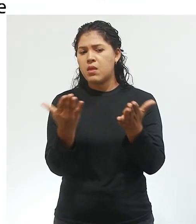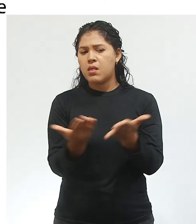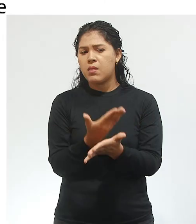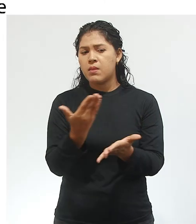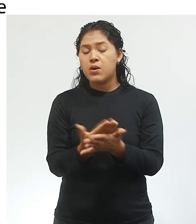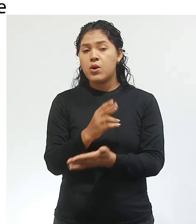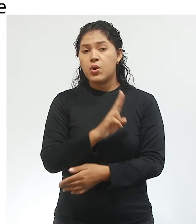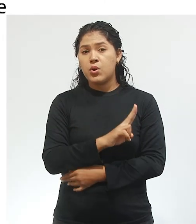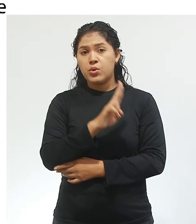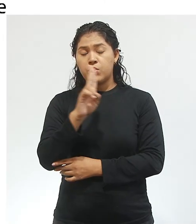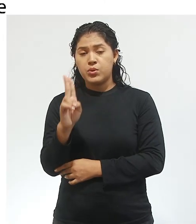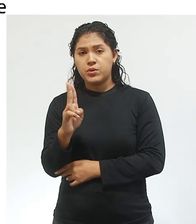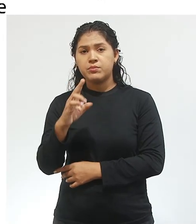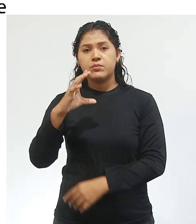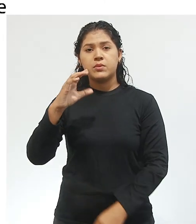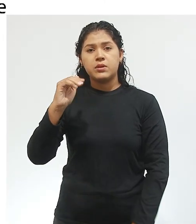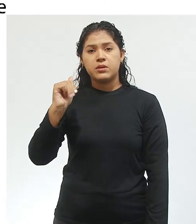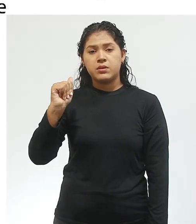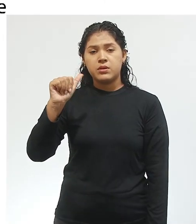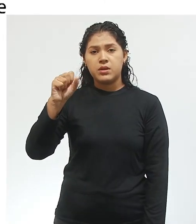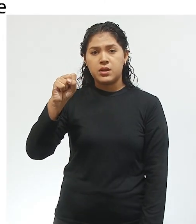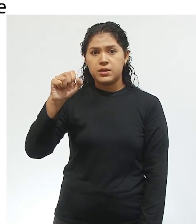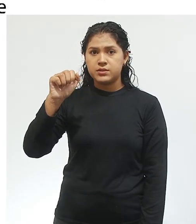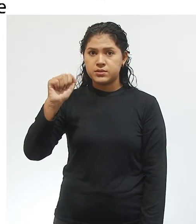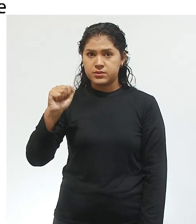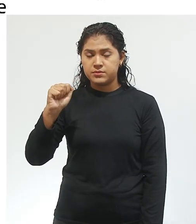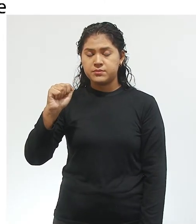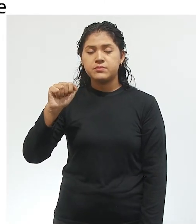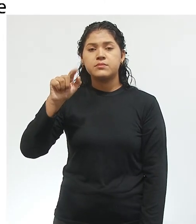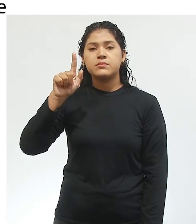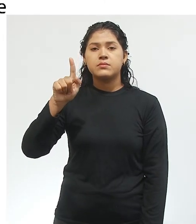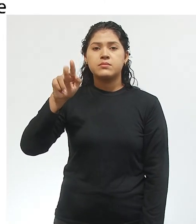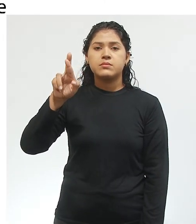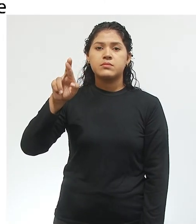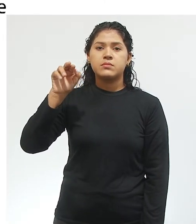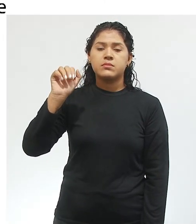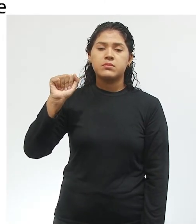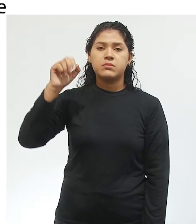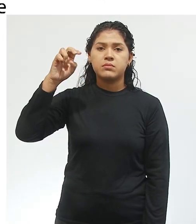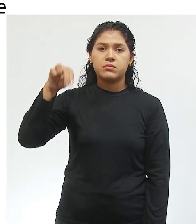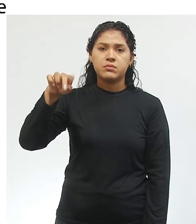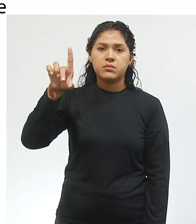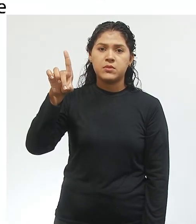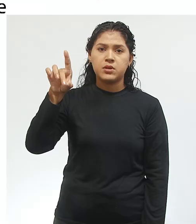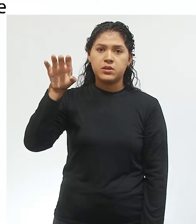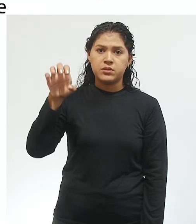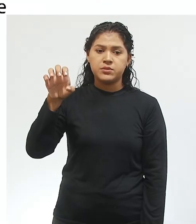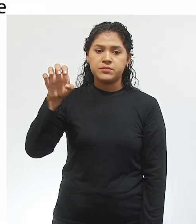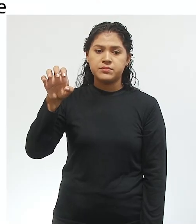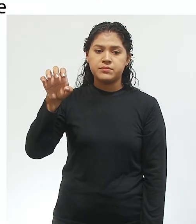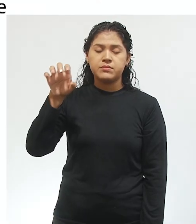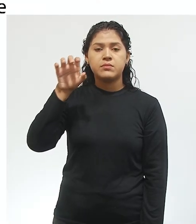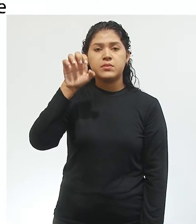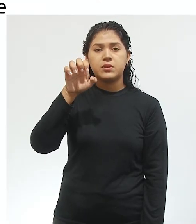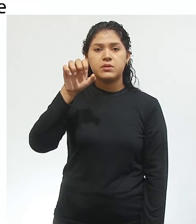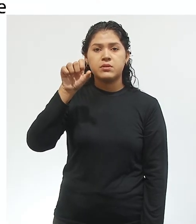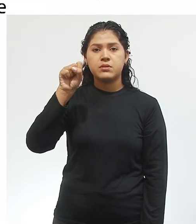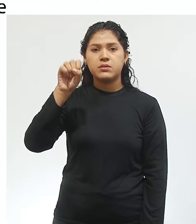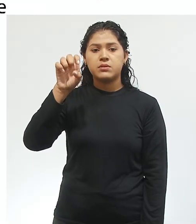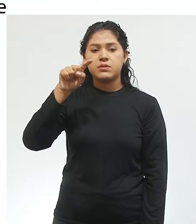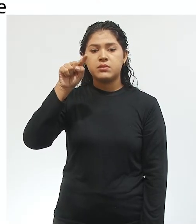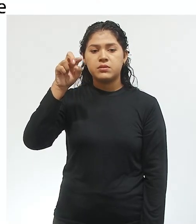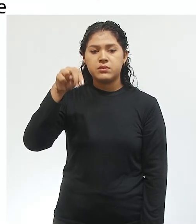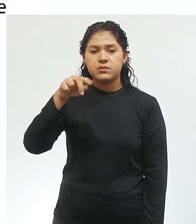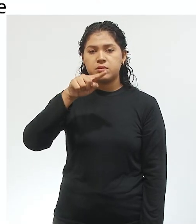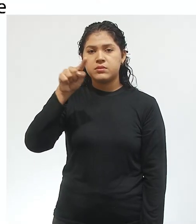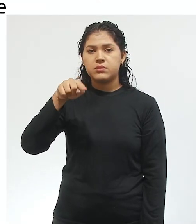e Senzala, um clássico da sociologia brasileira, em 1930, vai definir o que